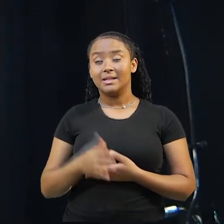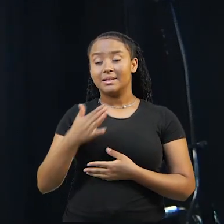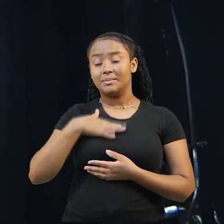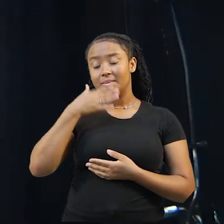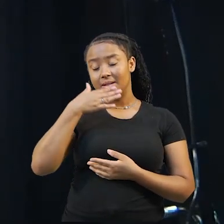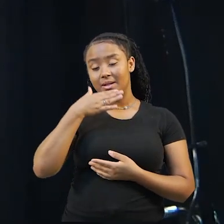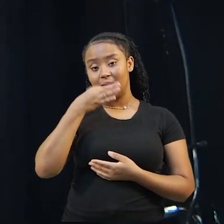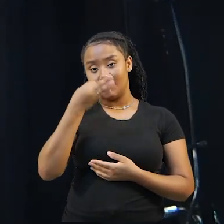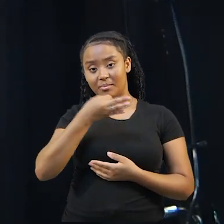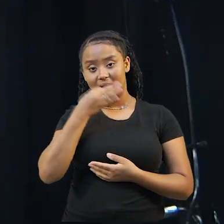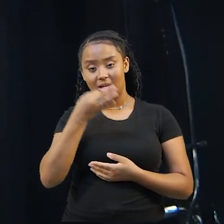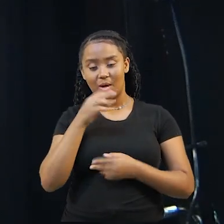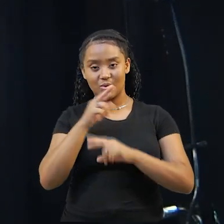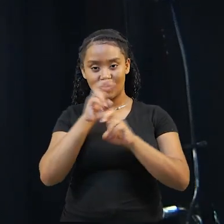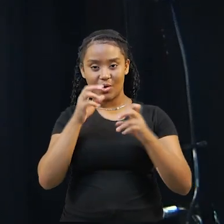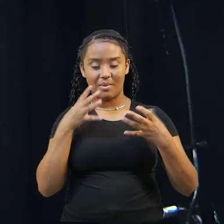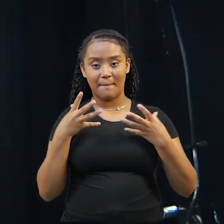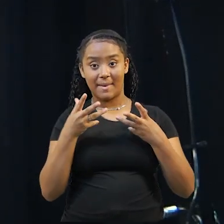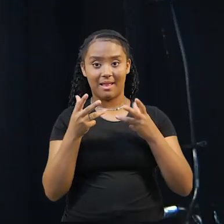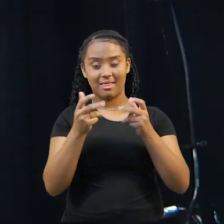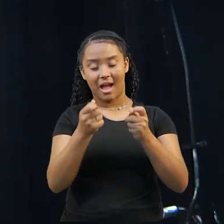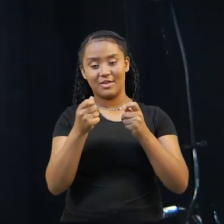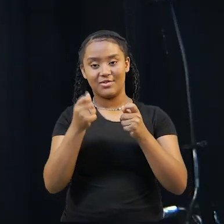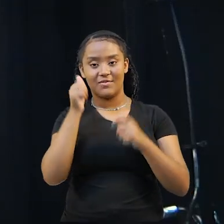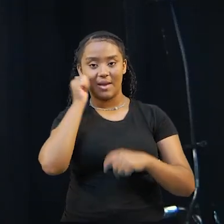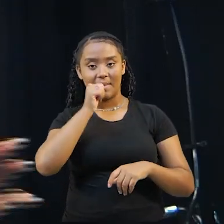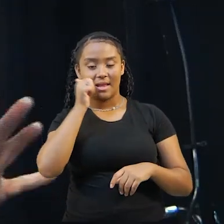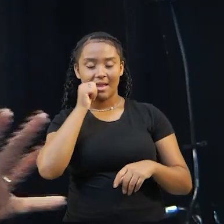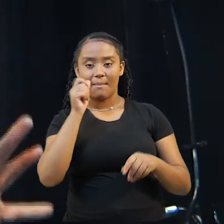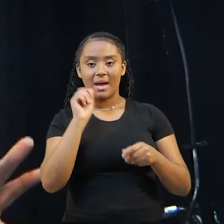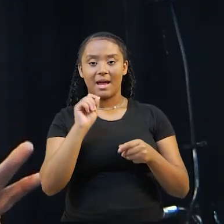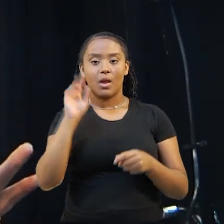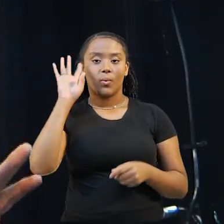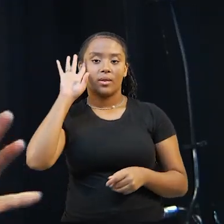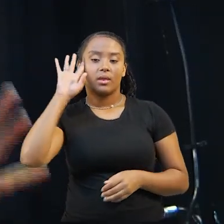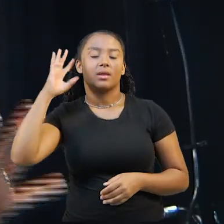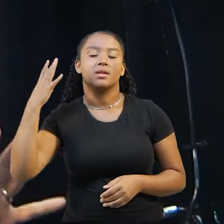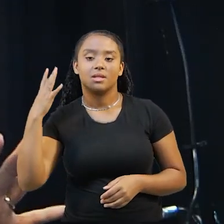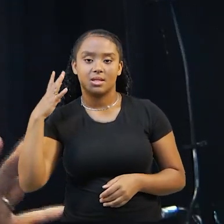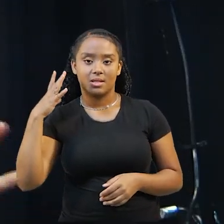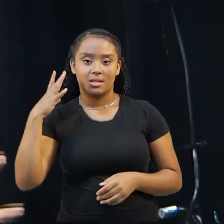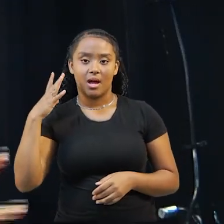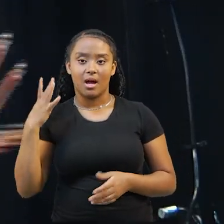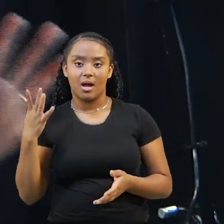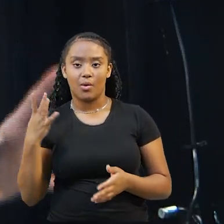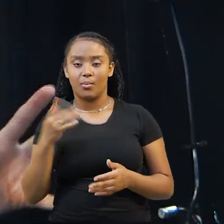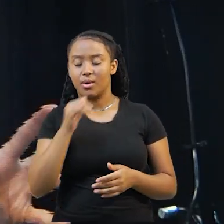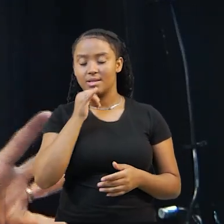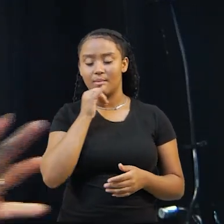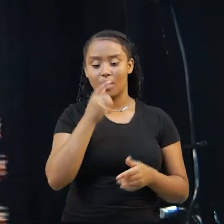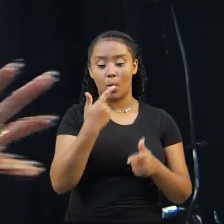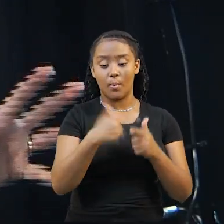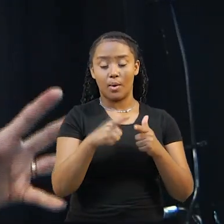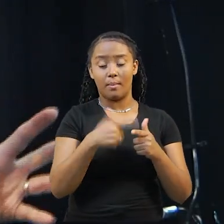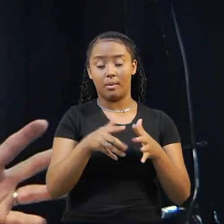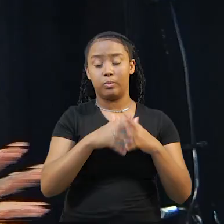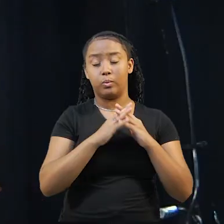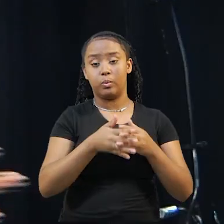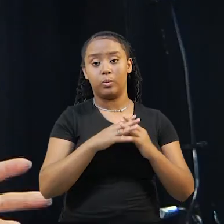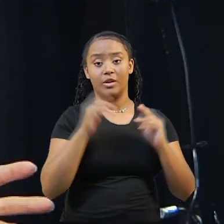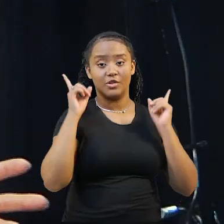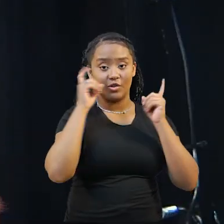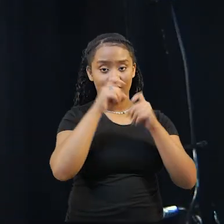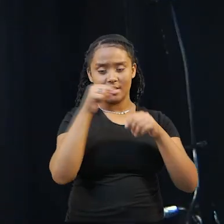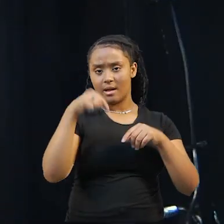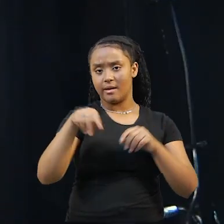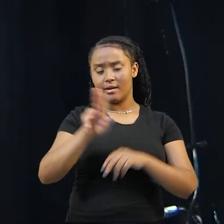que essa questão da habilidade feminina para não tomar decisão precipitada diante de um problema complexo,